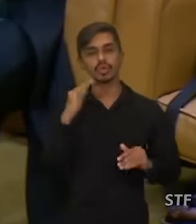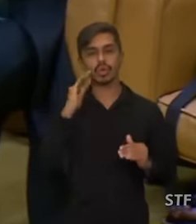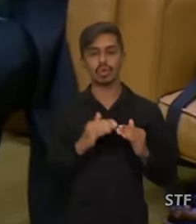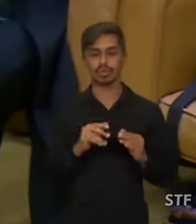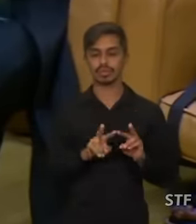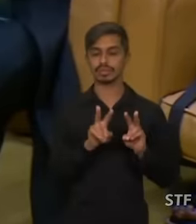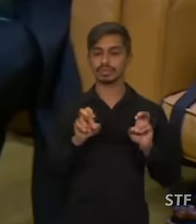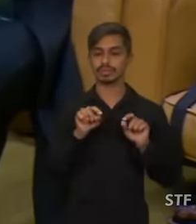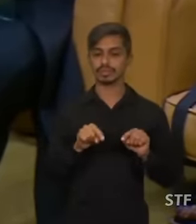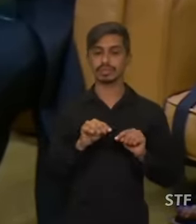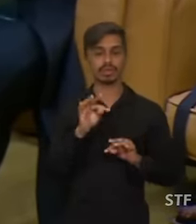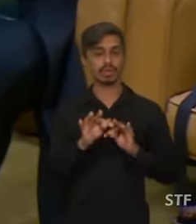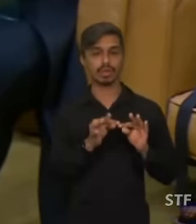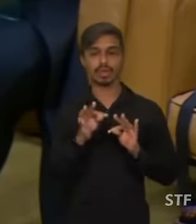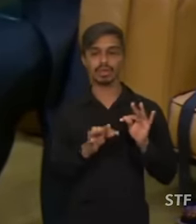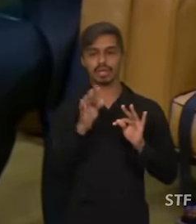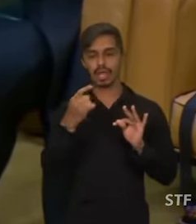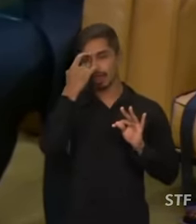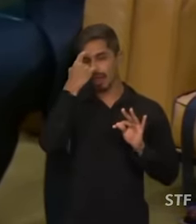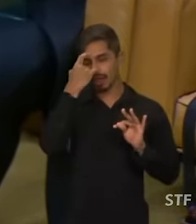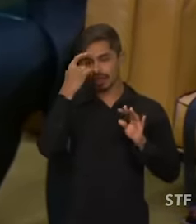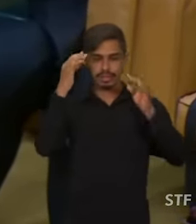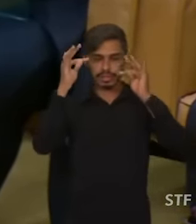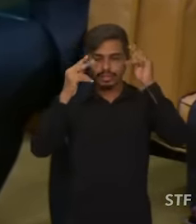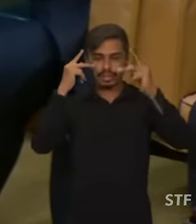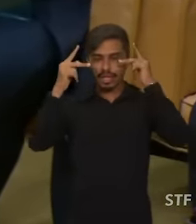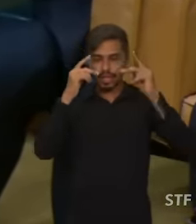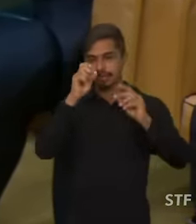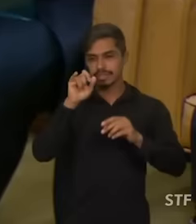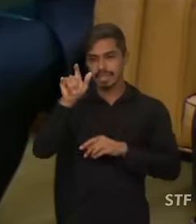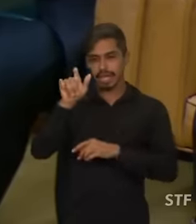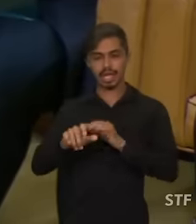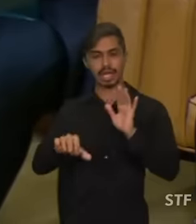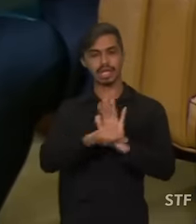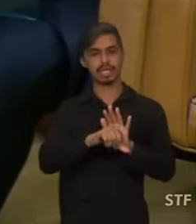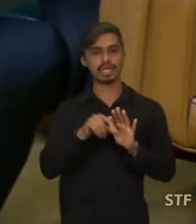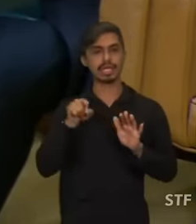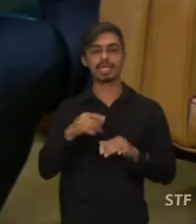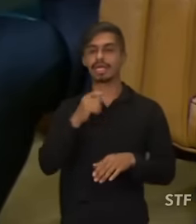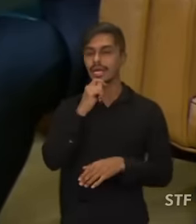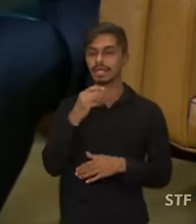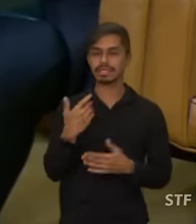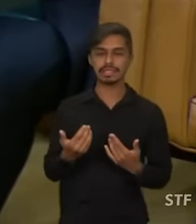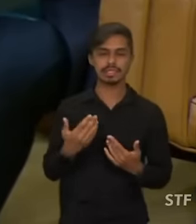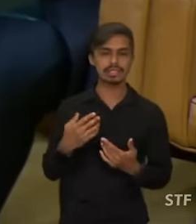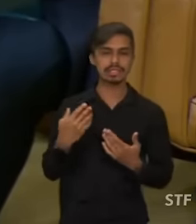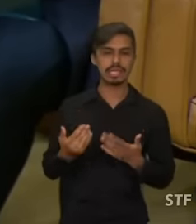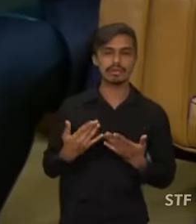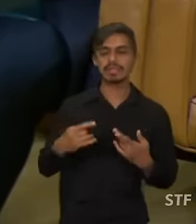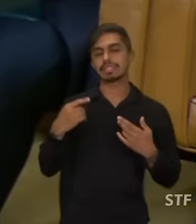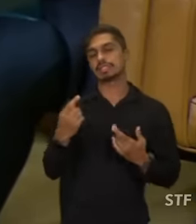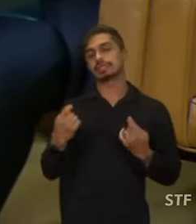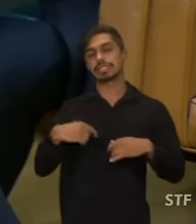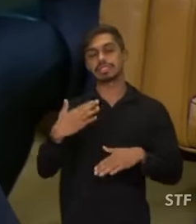questão do tratamento psiquiátrico a pessoas que cometeram algum tipo de delito, ela ainda deixa muito a desejar e tem muito a evoluir, né? Nós